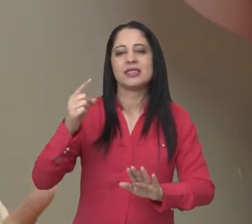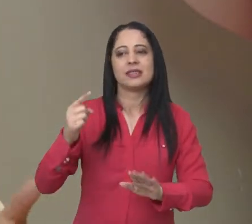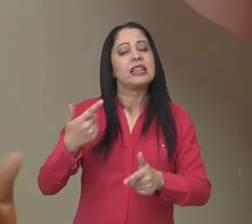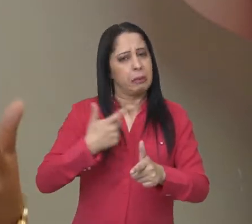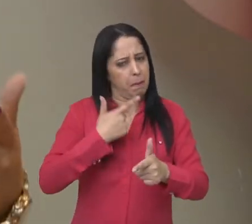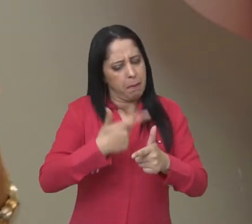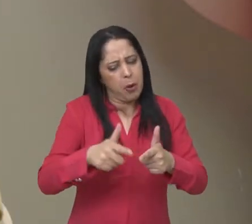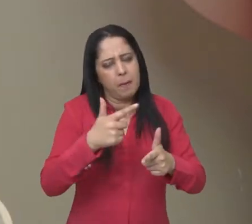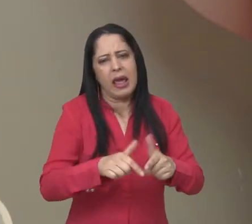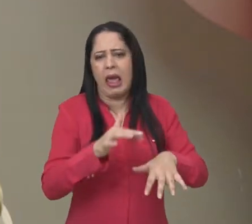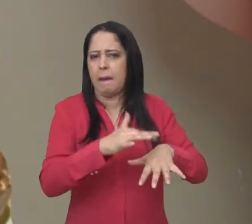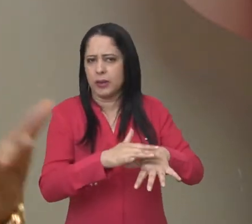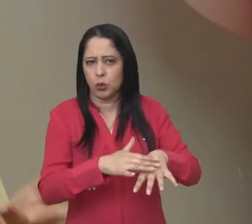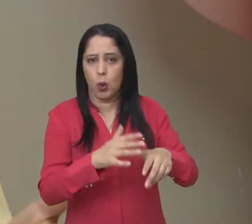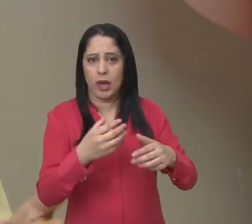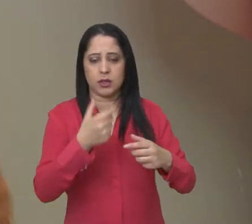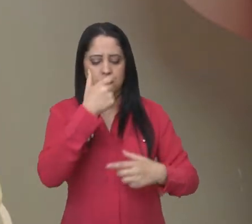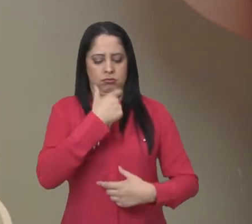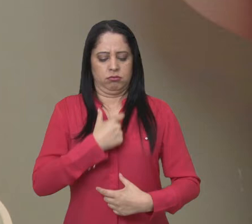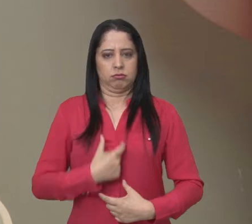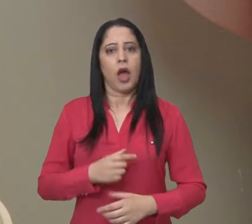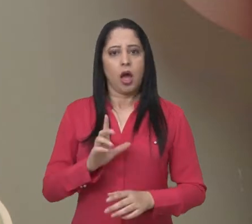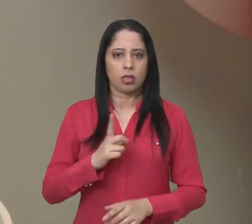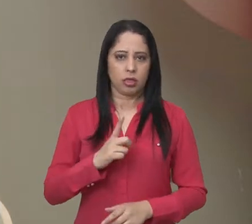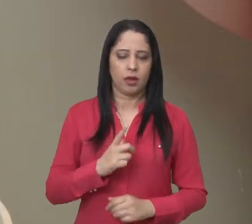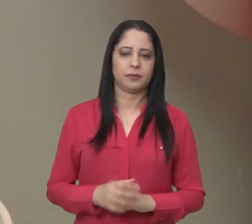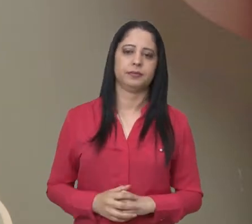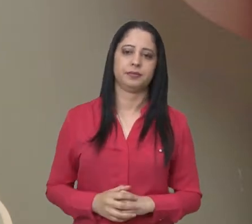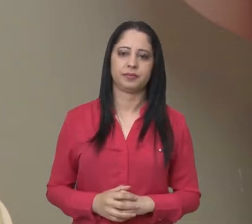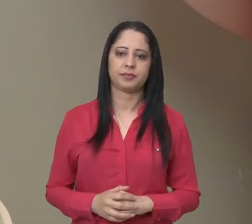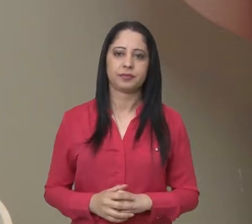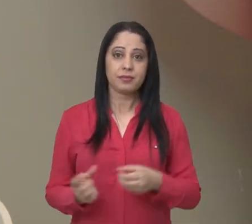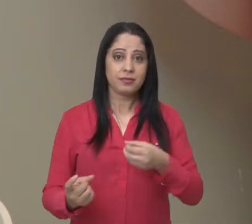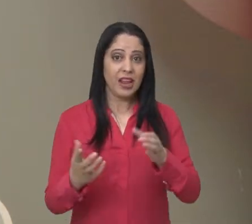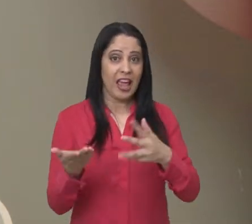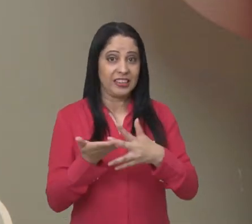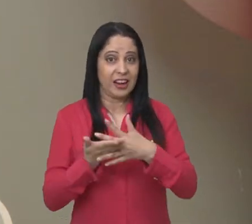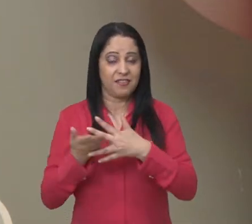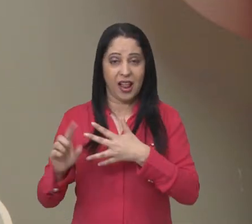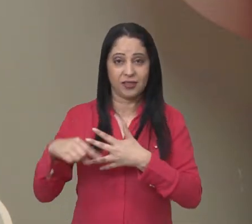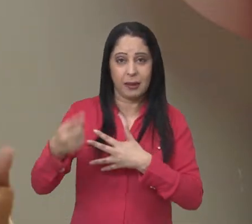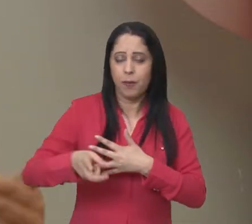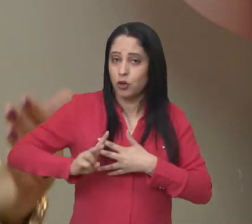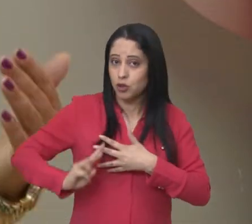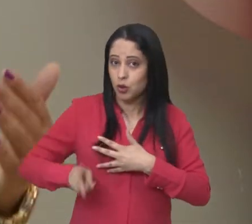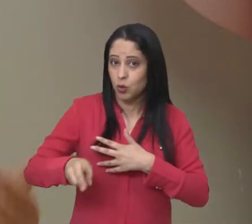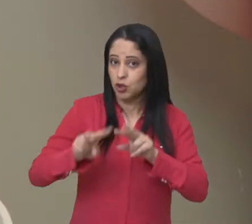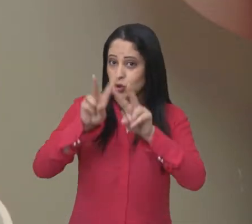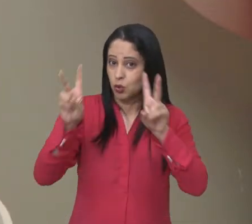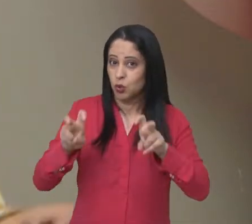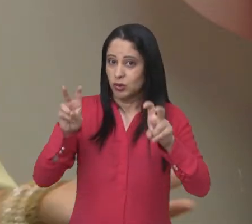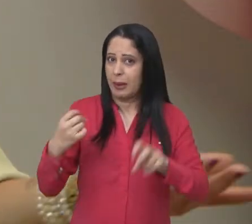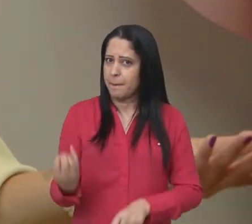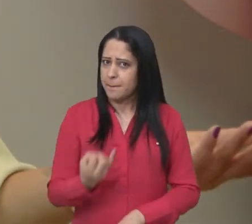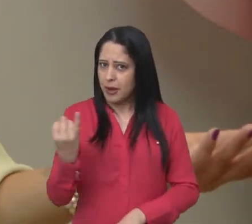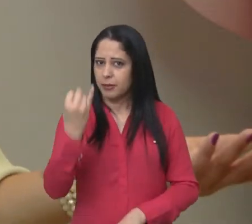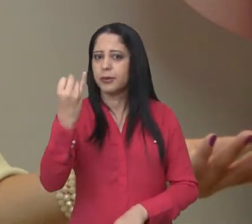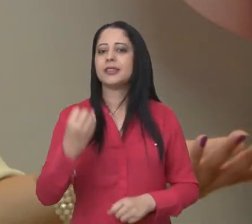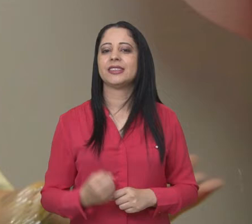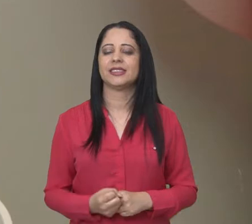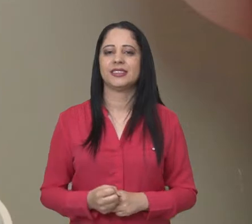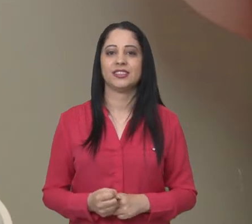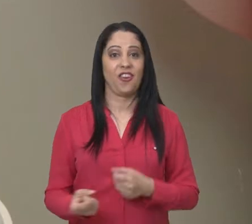está com algum problema aí ou com alguma dúvida, vai ficar mais tranquilo. E na volta do intervalo a gente continua falando sobre esse assunto que é de